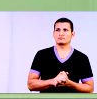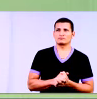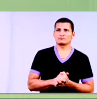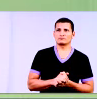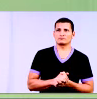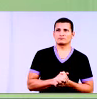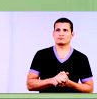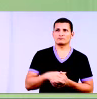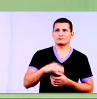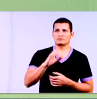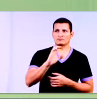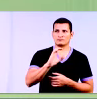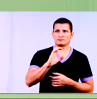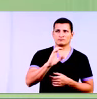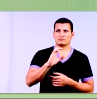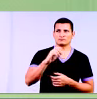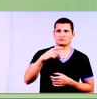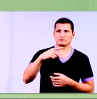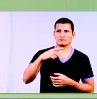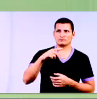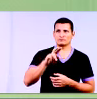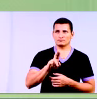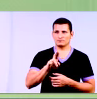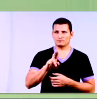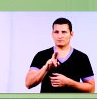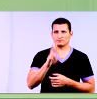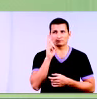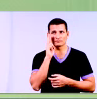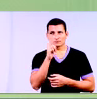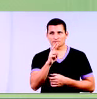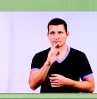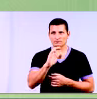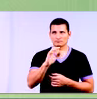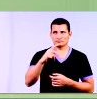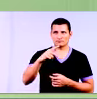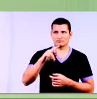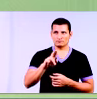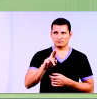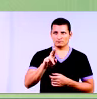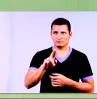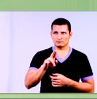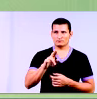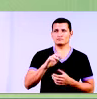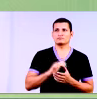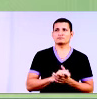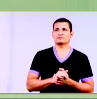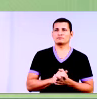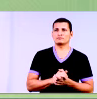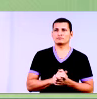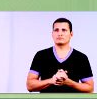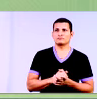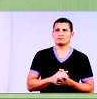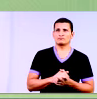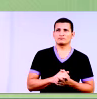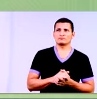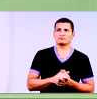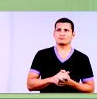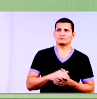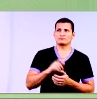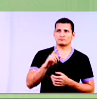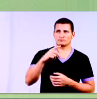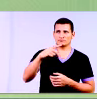Vamos à CPU. A gente viu lá que a CPU é a unidade central de processamento, que na verdade é o que eu posso chamar a CPU